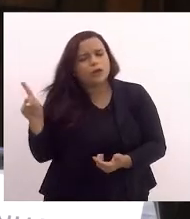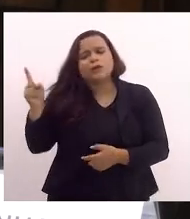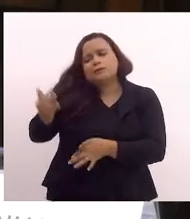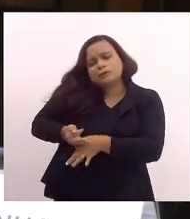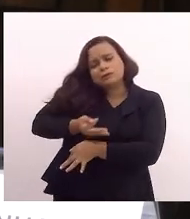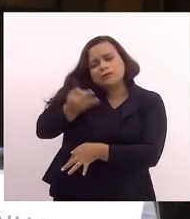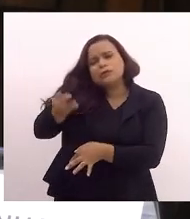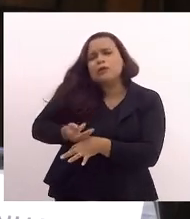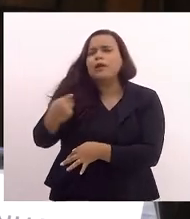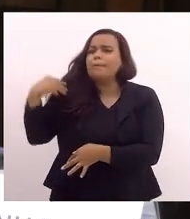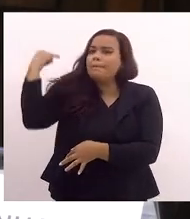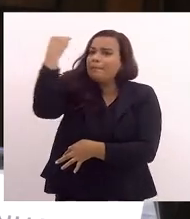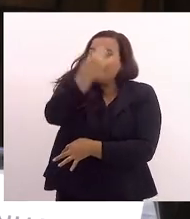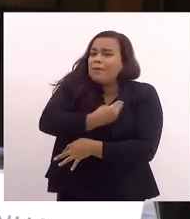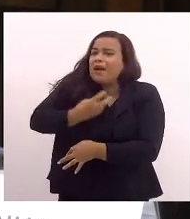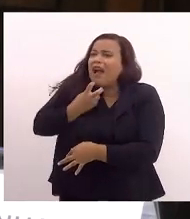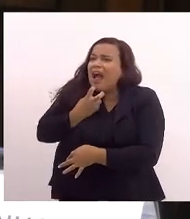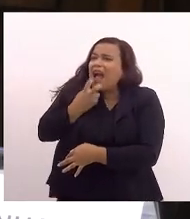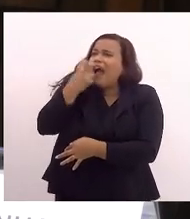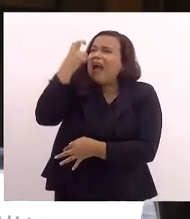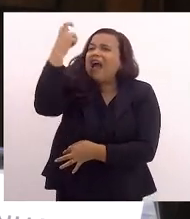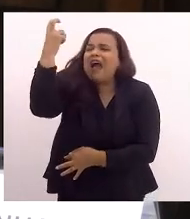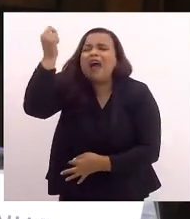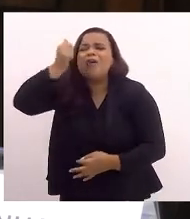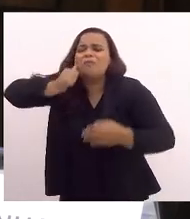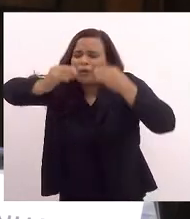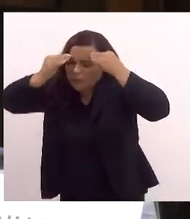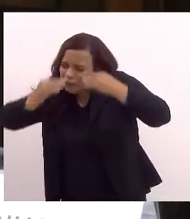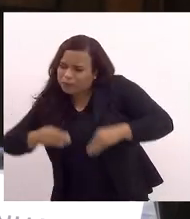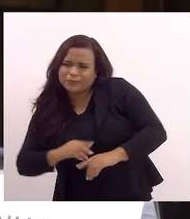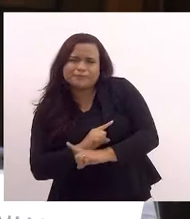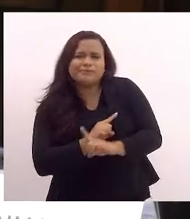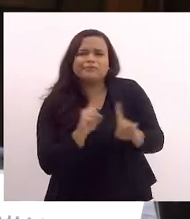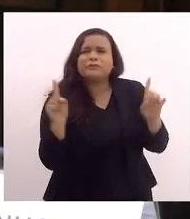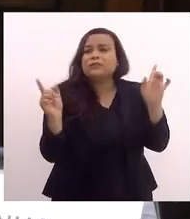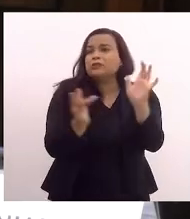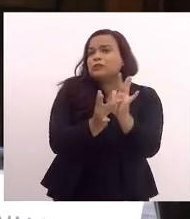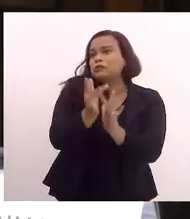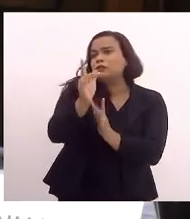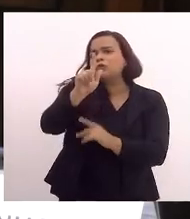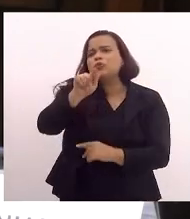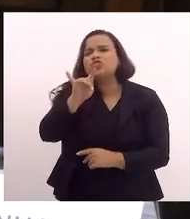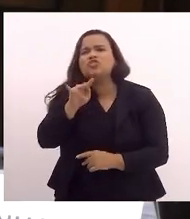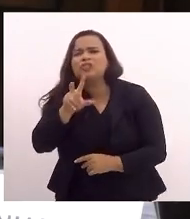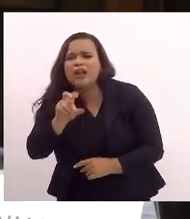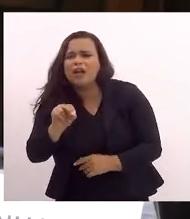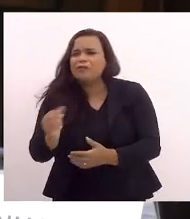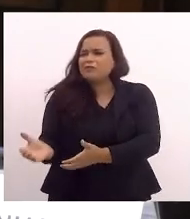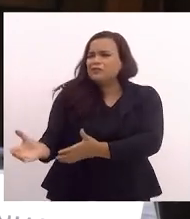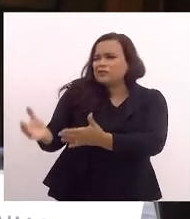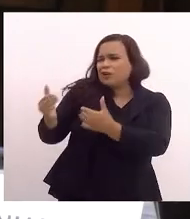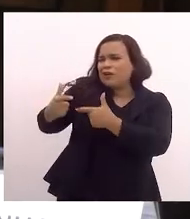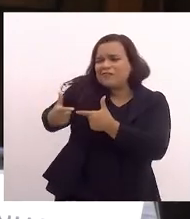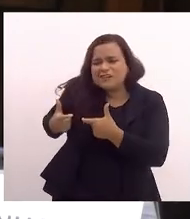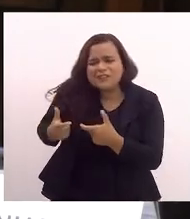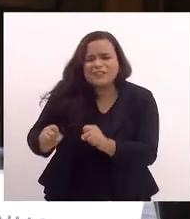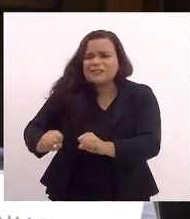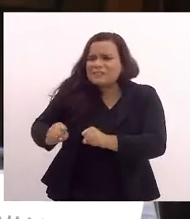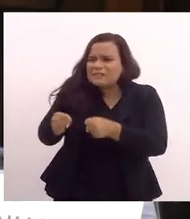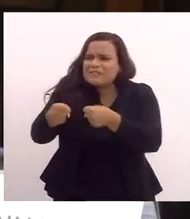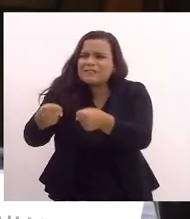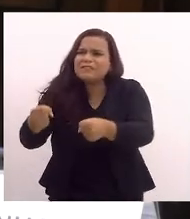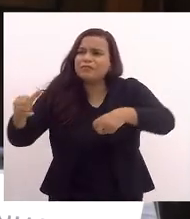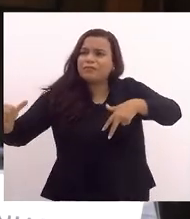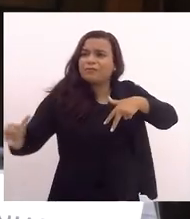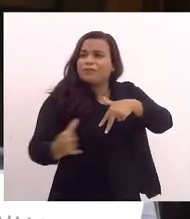Maria levantou a voz, mulher que não se rende, Jesus, Gustavo, jovem guerreiro, Jesus, Gustavo, vítima